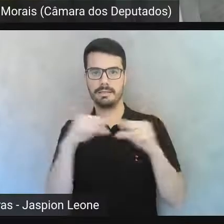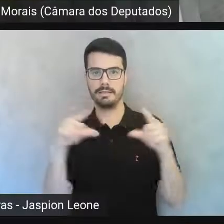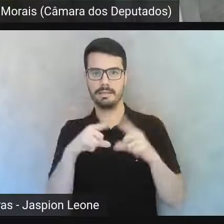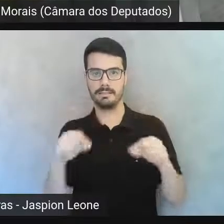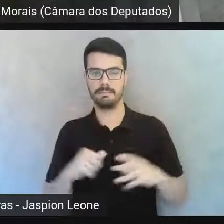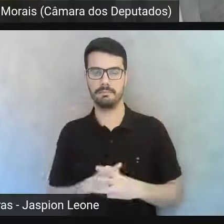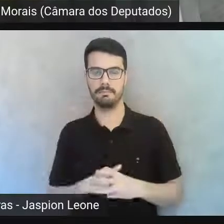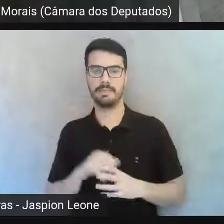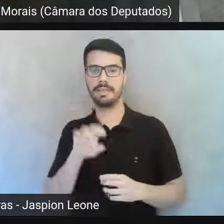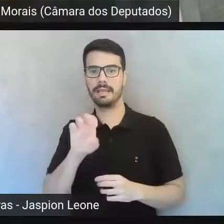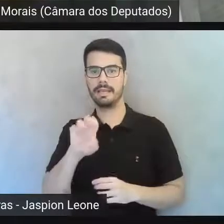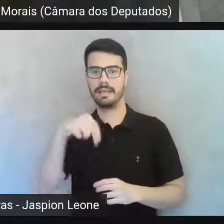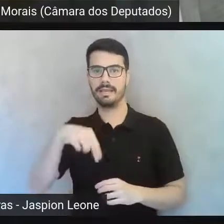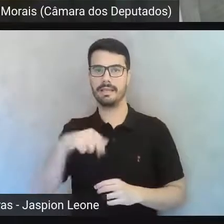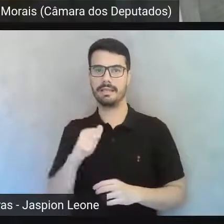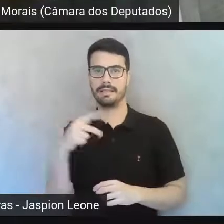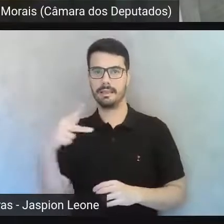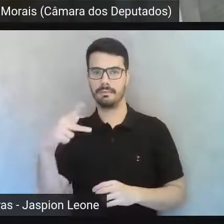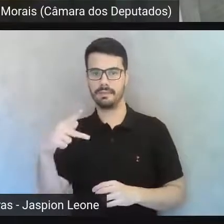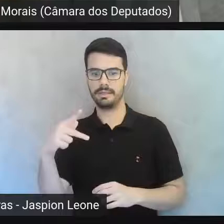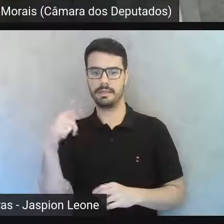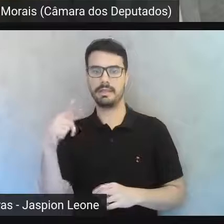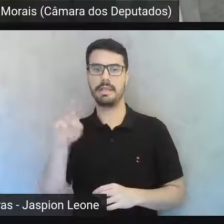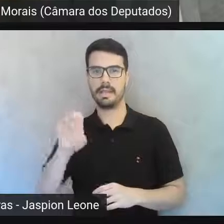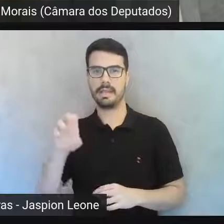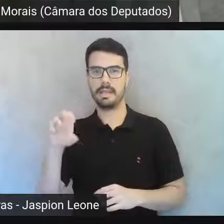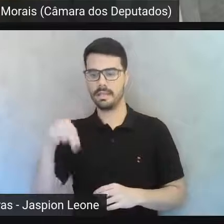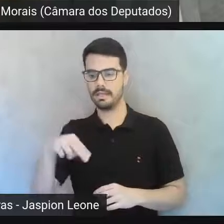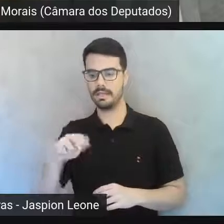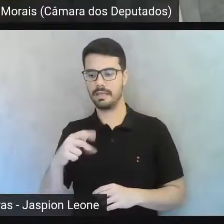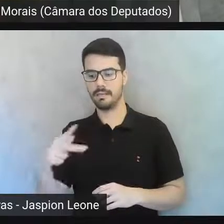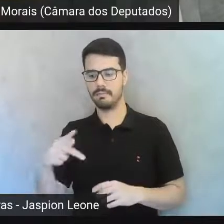a ENAP teria como trabalhar?